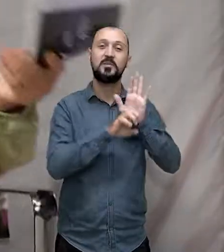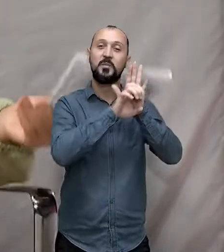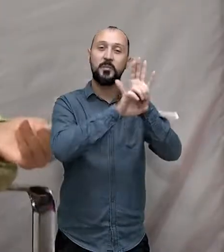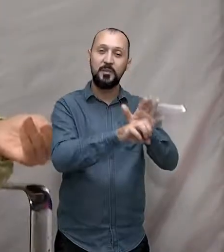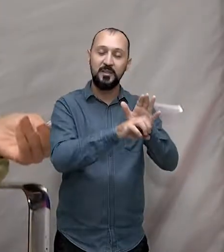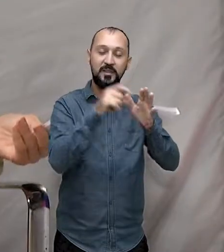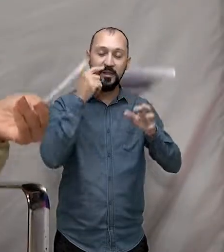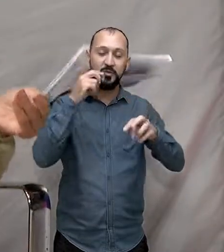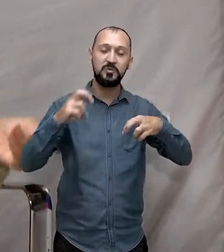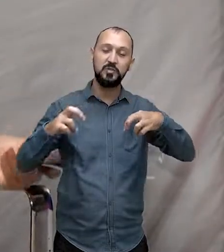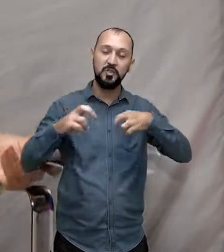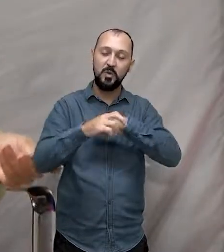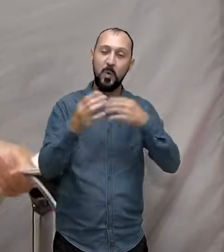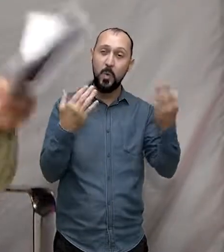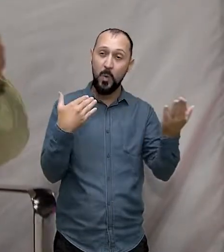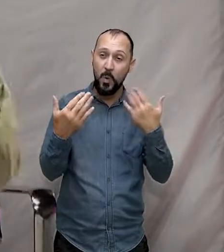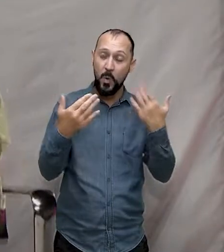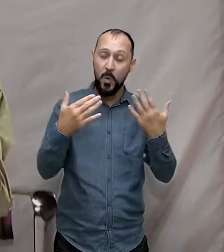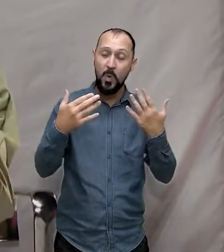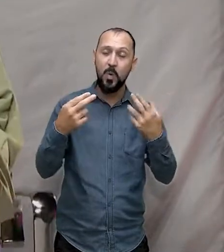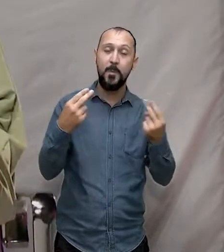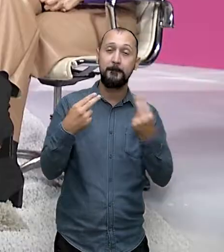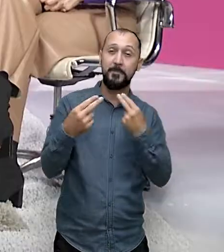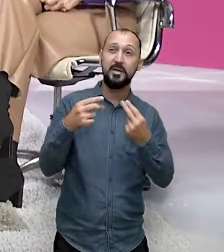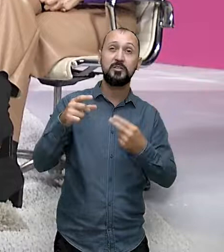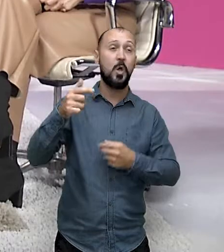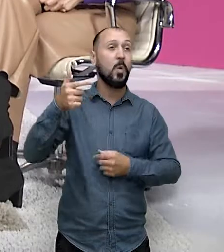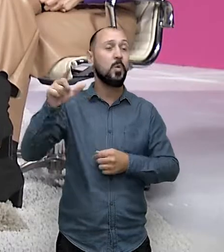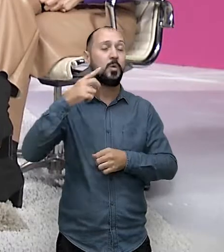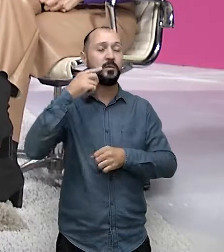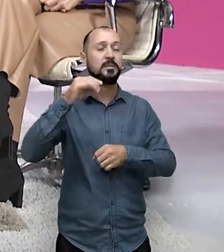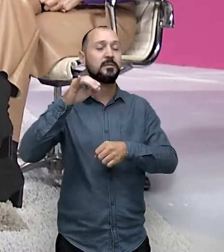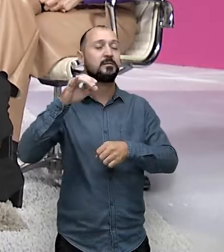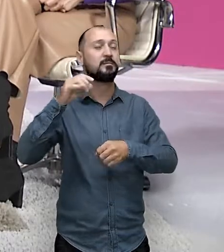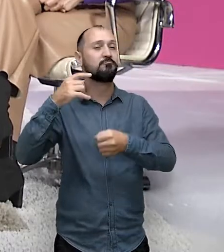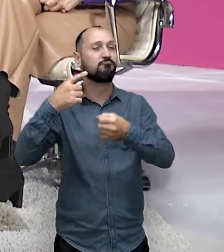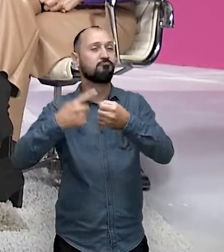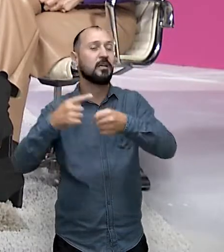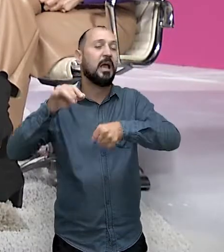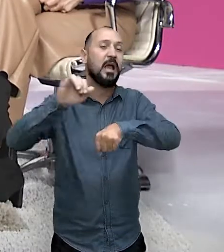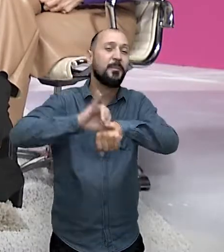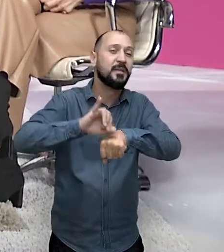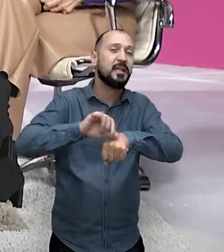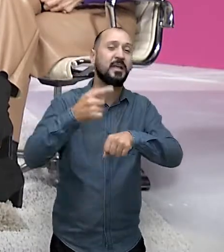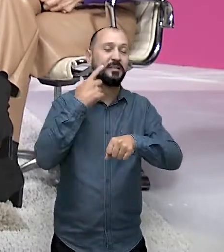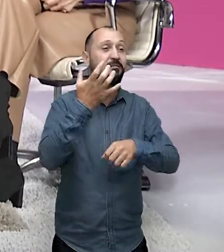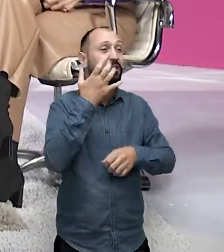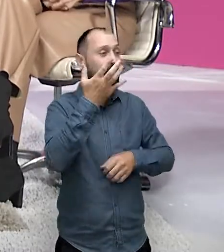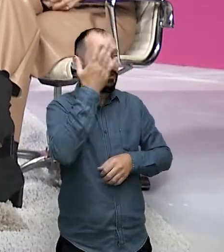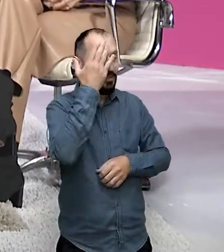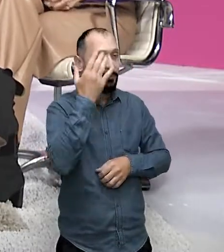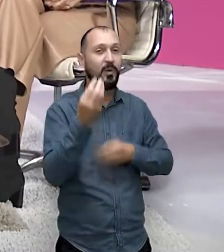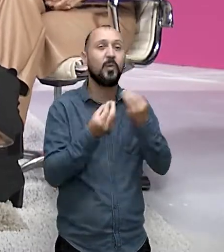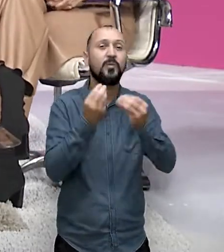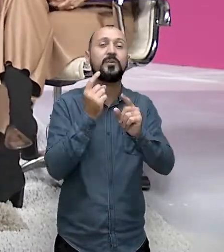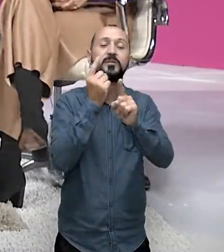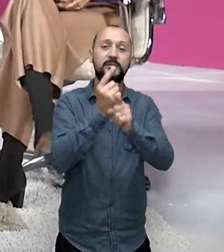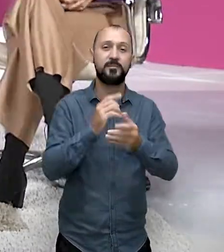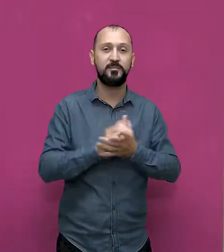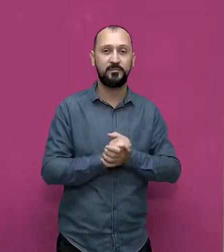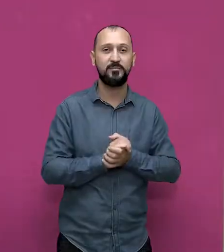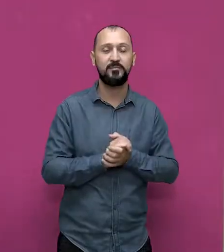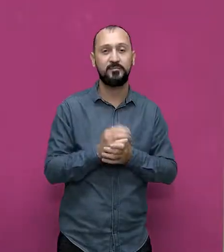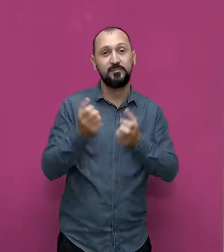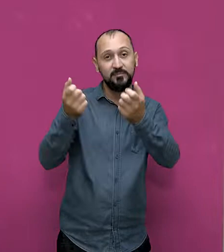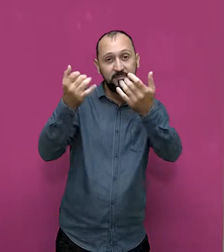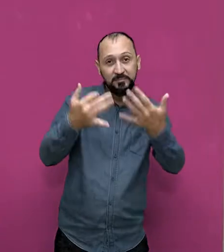o nosso modelo de mobilidade urbana já foi procurado por outras capitais. Quais foram essas capitais? Como foram esses encontros? Conta um pouquinho pra